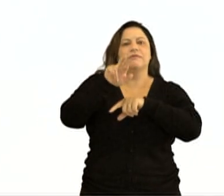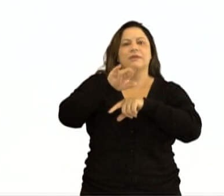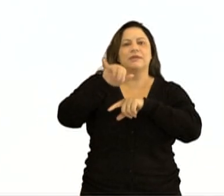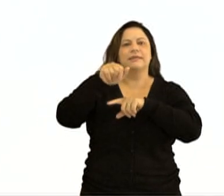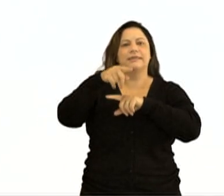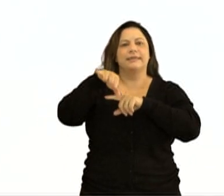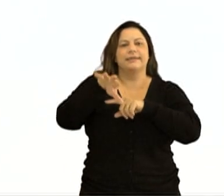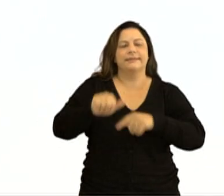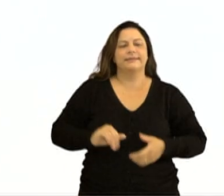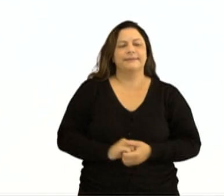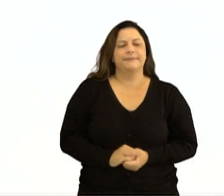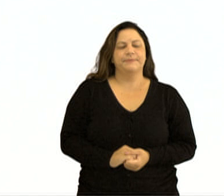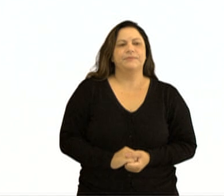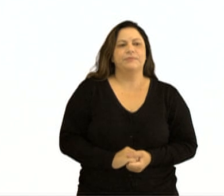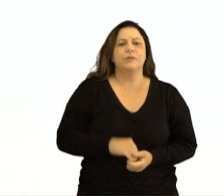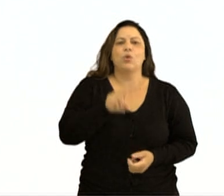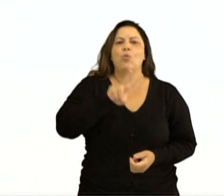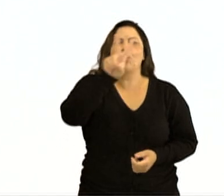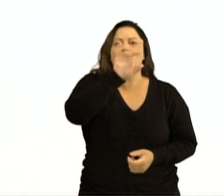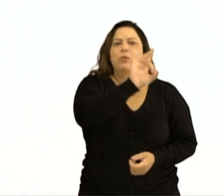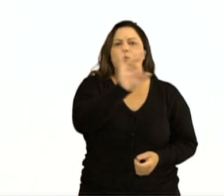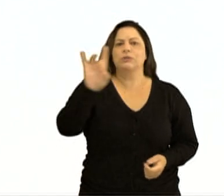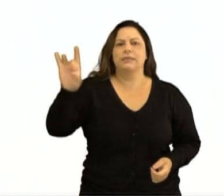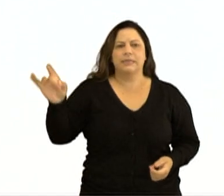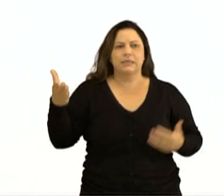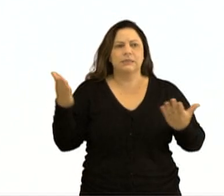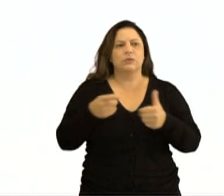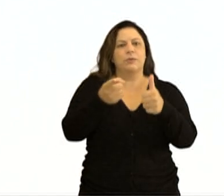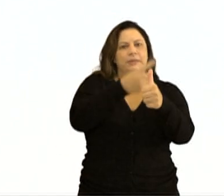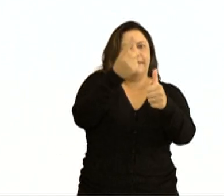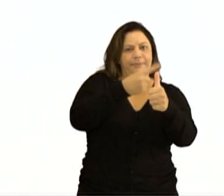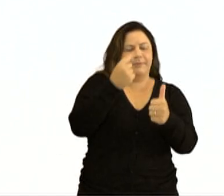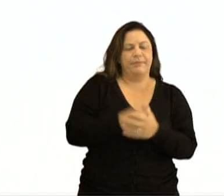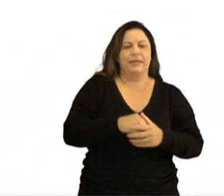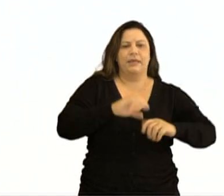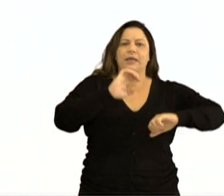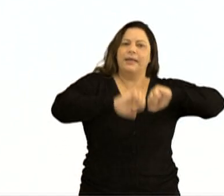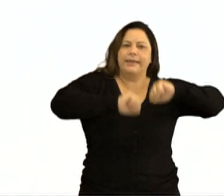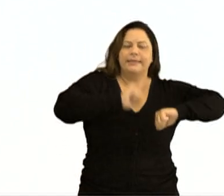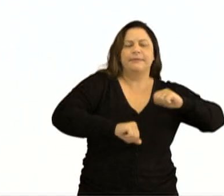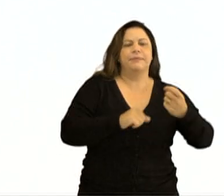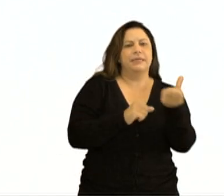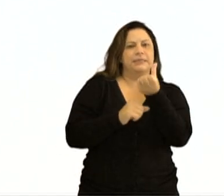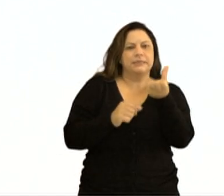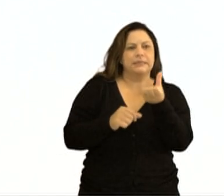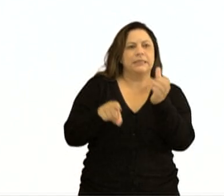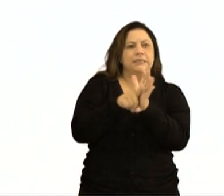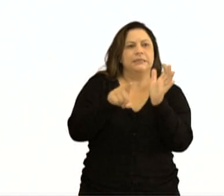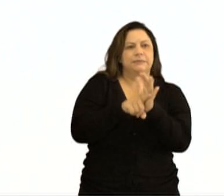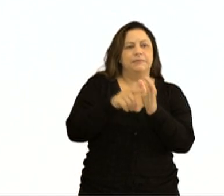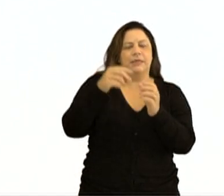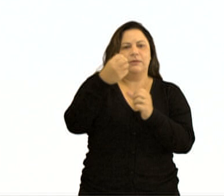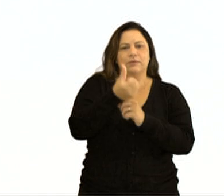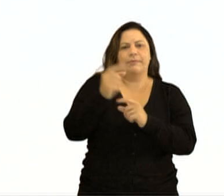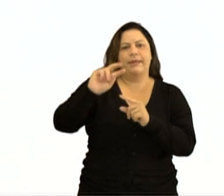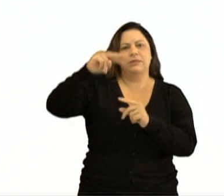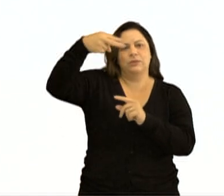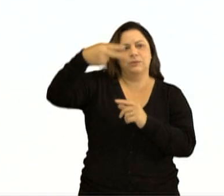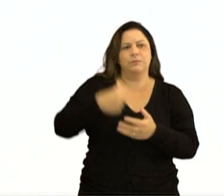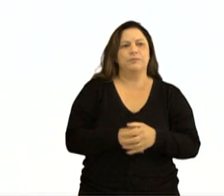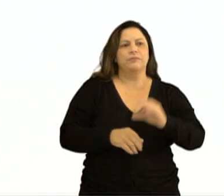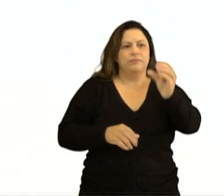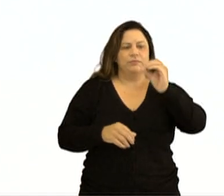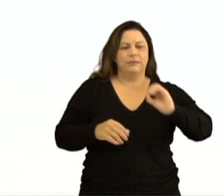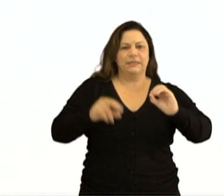eu vou fazer o valor de cada uma, por exemplo, da primeira empresa, 6 menos a média elevado ao quadrado, nesse caso 0 ao